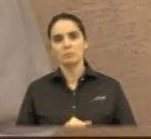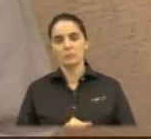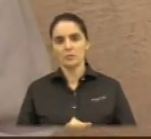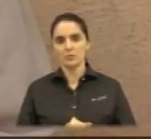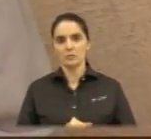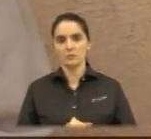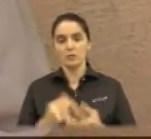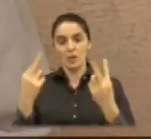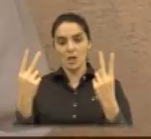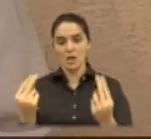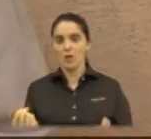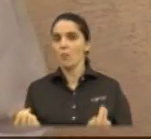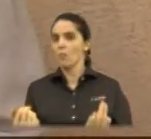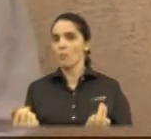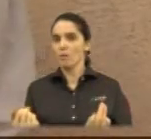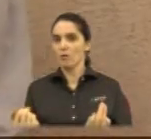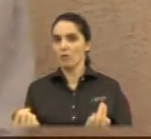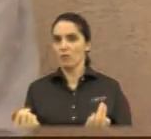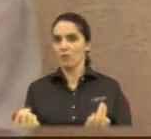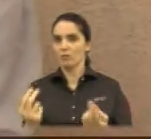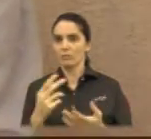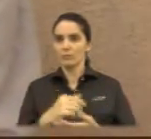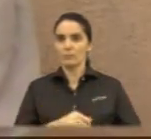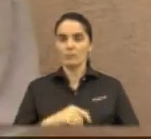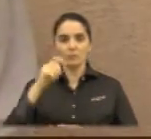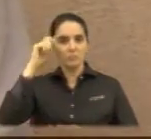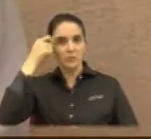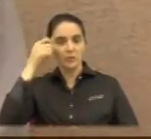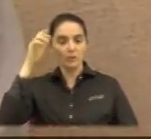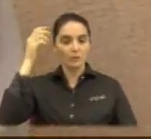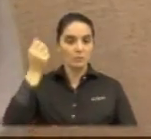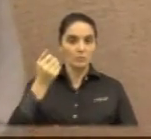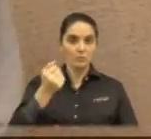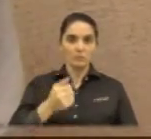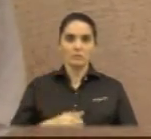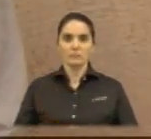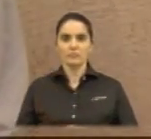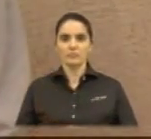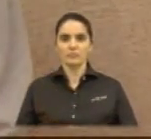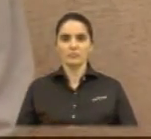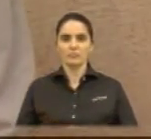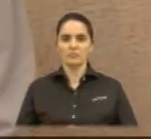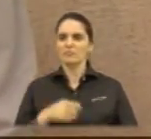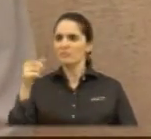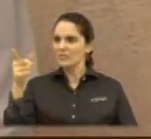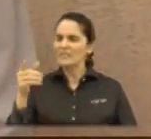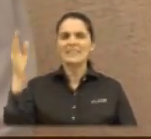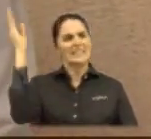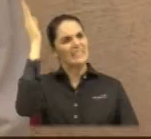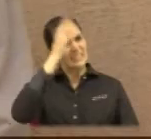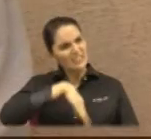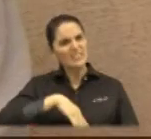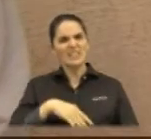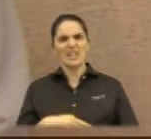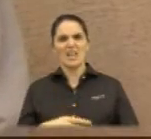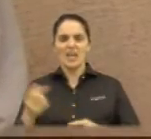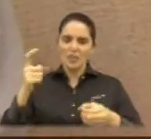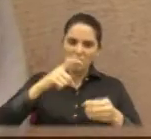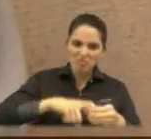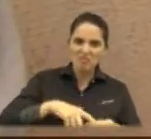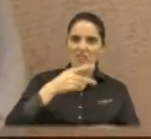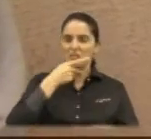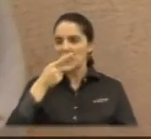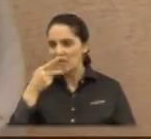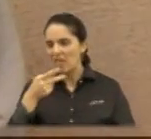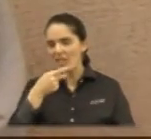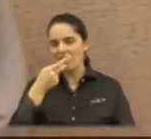Étnico-Racial. E vocês podem falar assim, mas esse cara é chato, ele chega aqui e volta nessa ladainha. Eu volto nessa ladainha